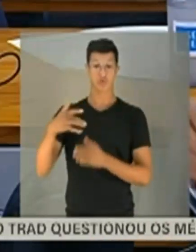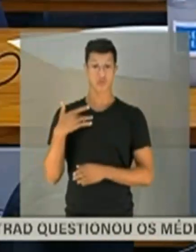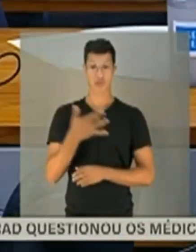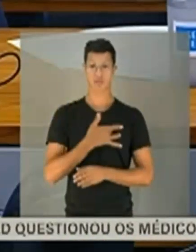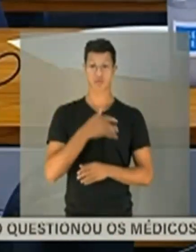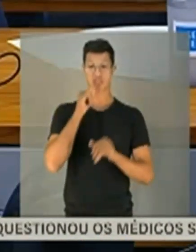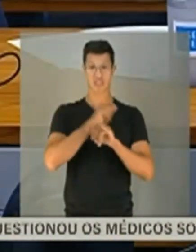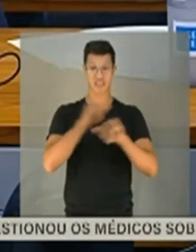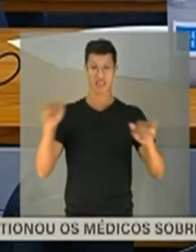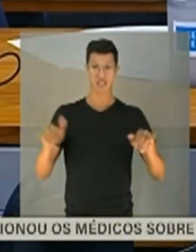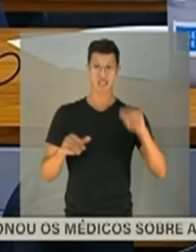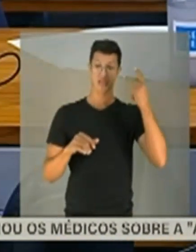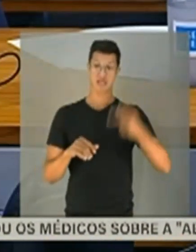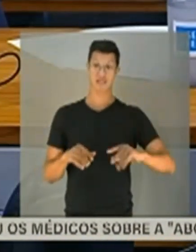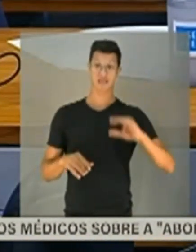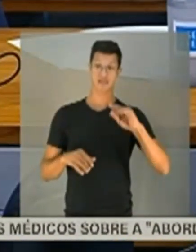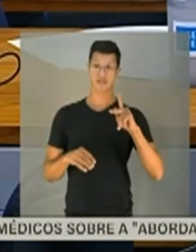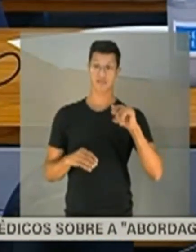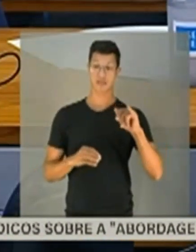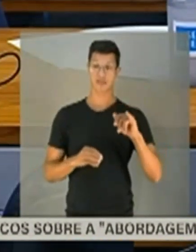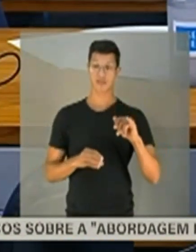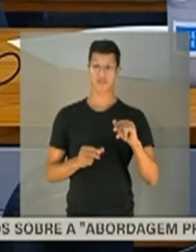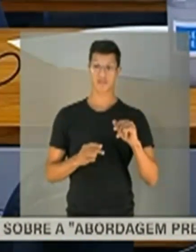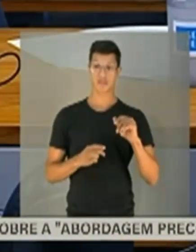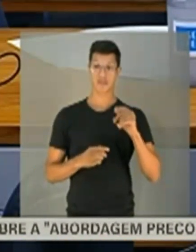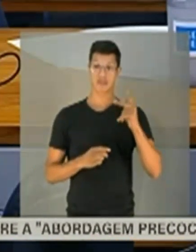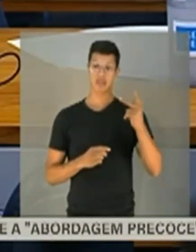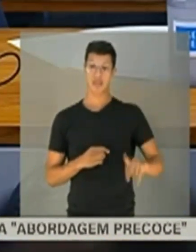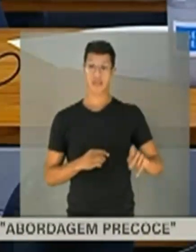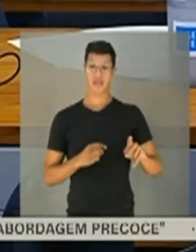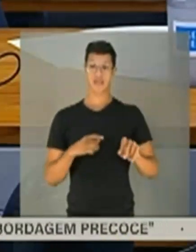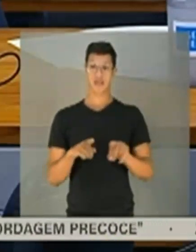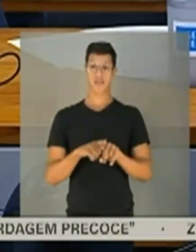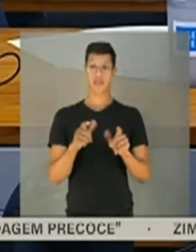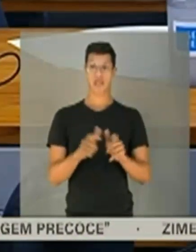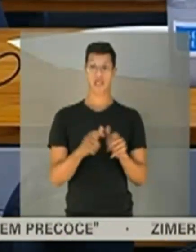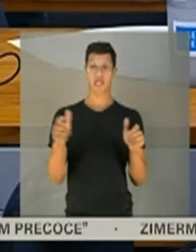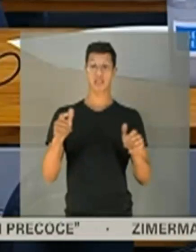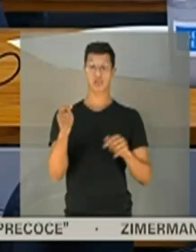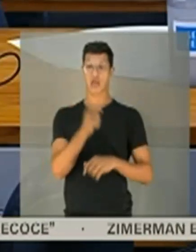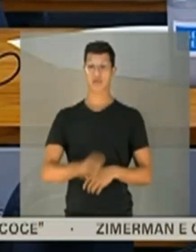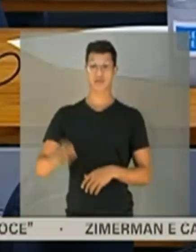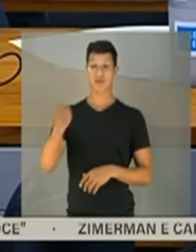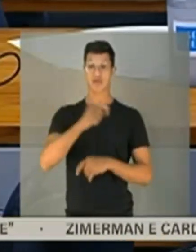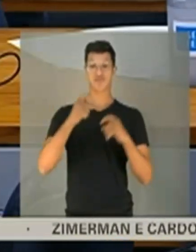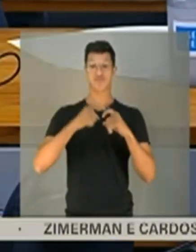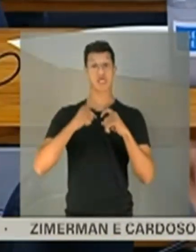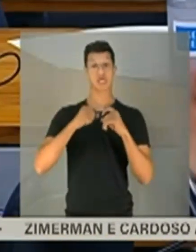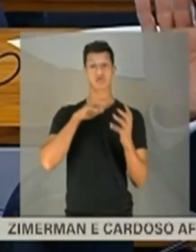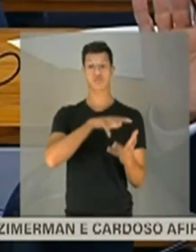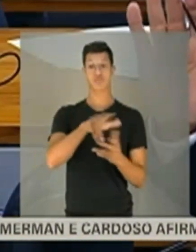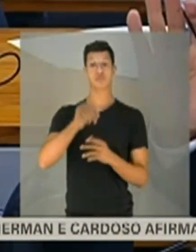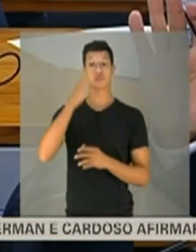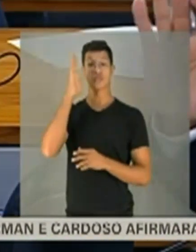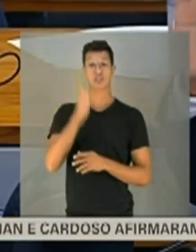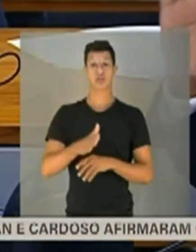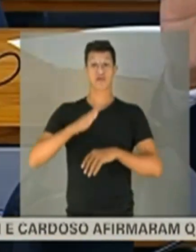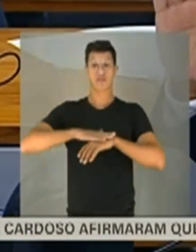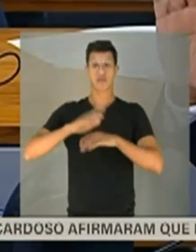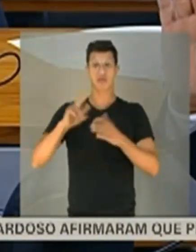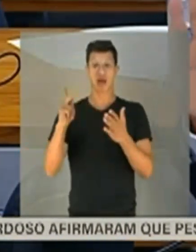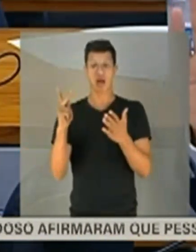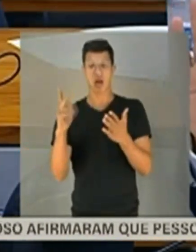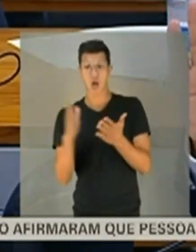tão citada aqui nessa CPI. Ela e as grandes associações médicas do mundo já cometeram